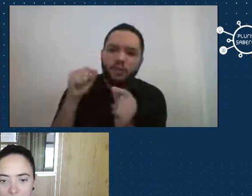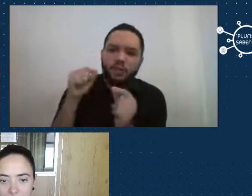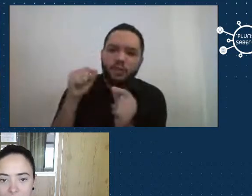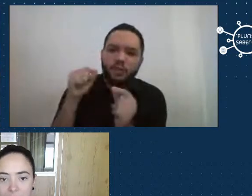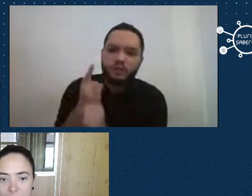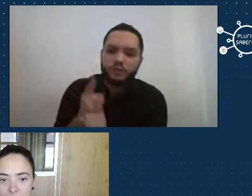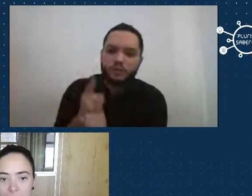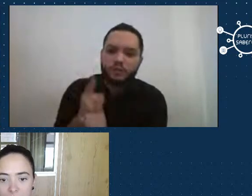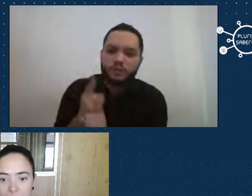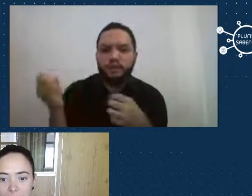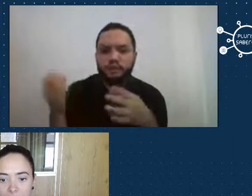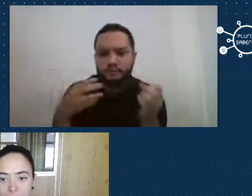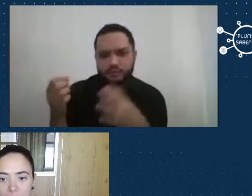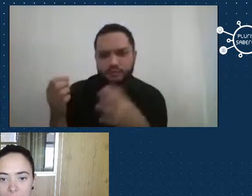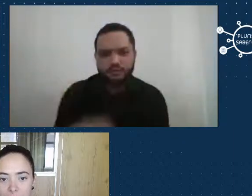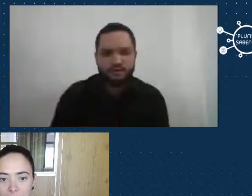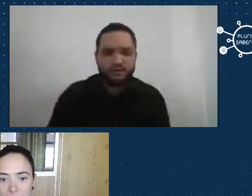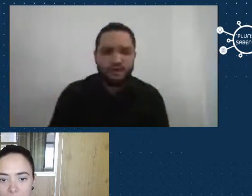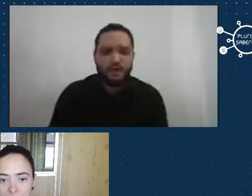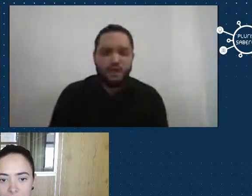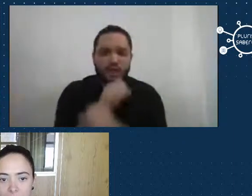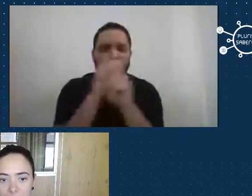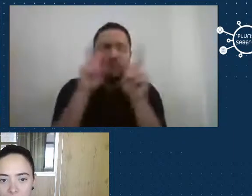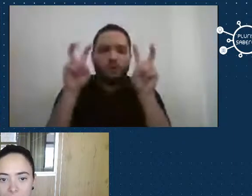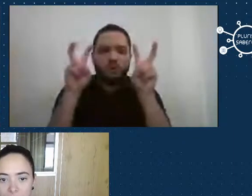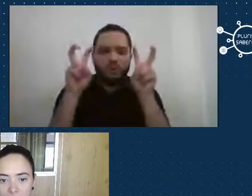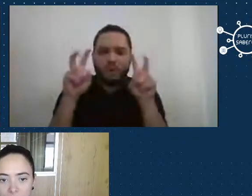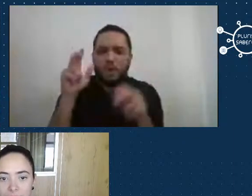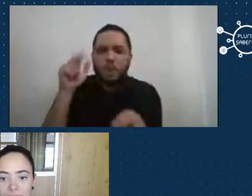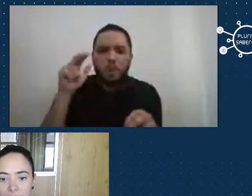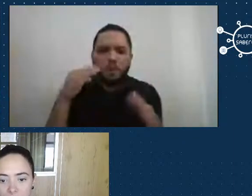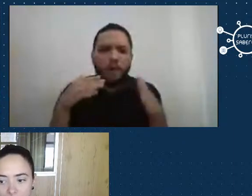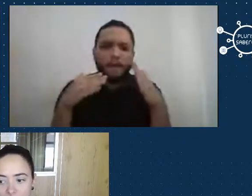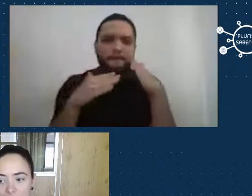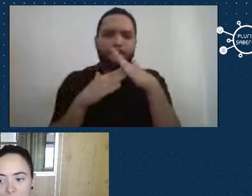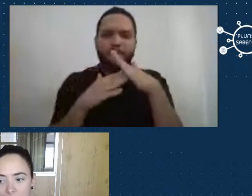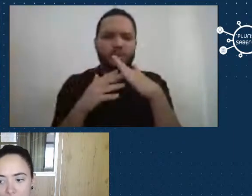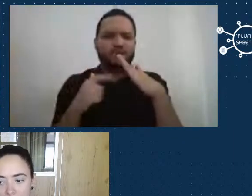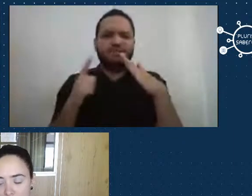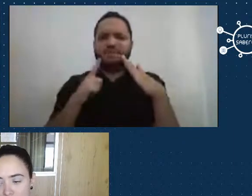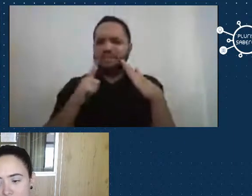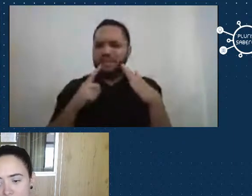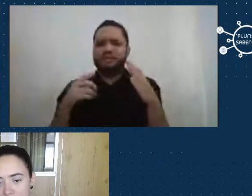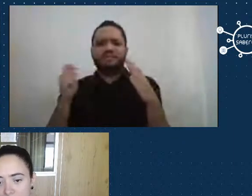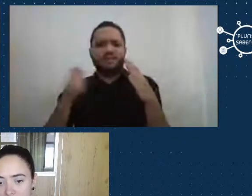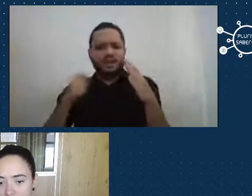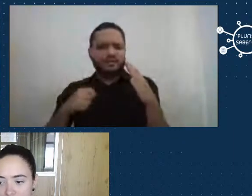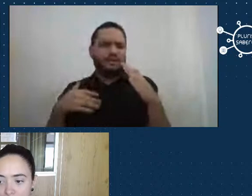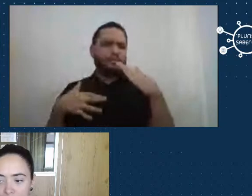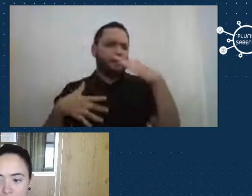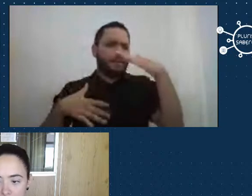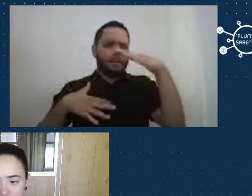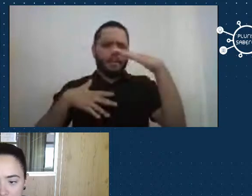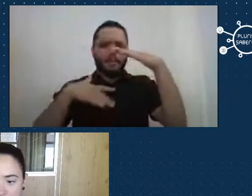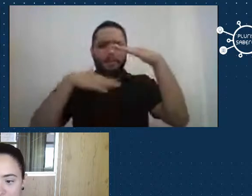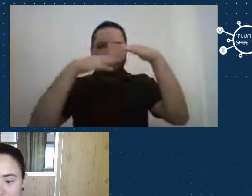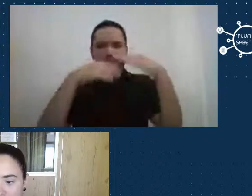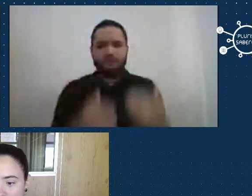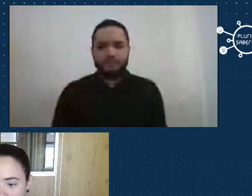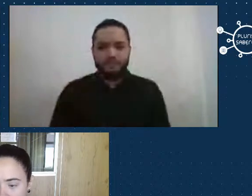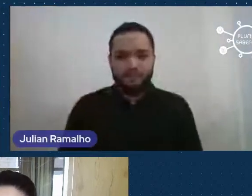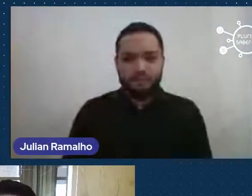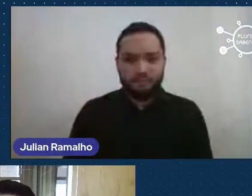que se descobrir. Não, um tema nunca se esgota. É nesse sentido, certo? Ótimo, que eu acredito que vai até de encontro com a pergunta